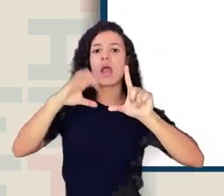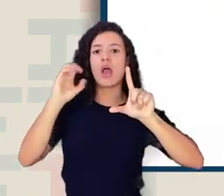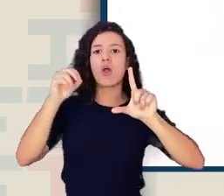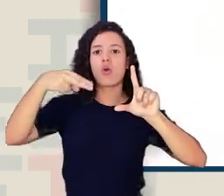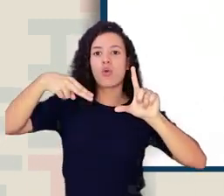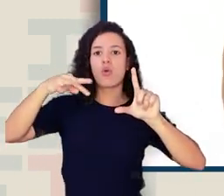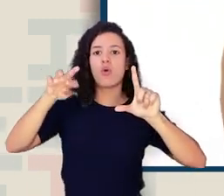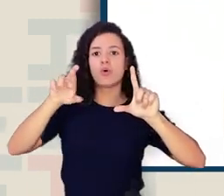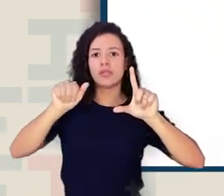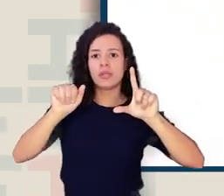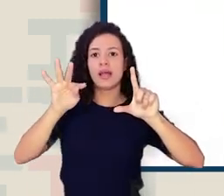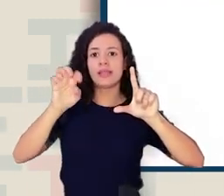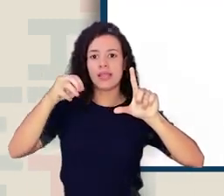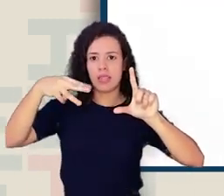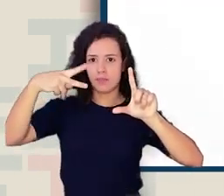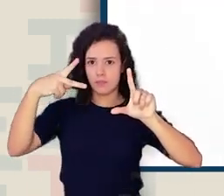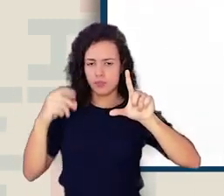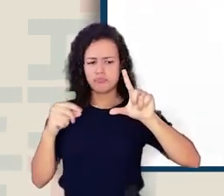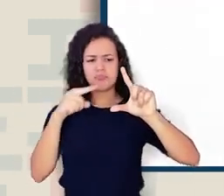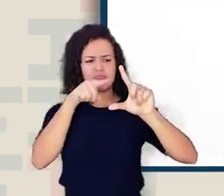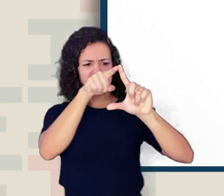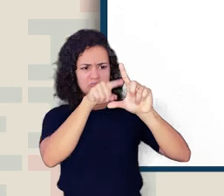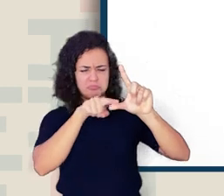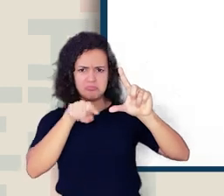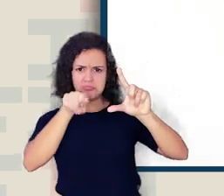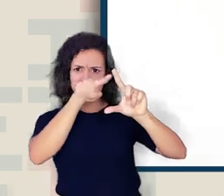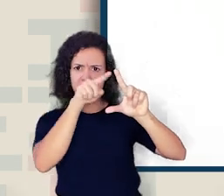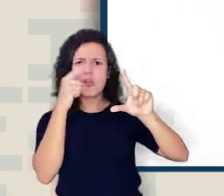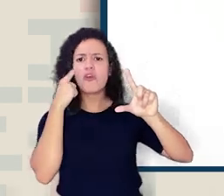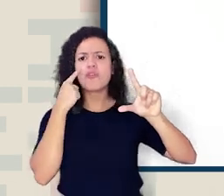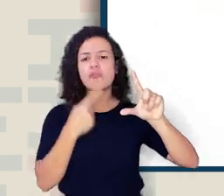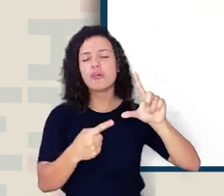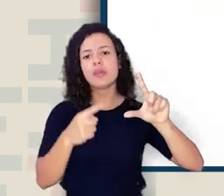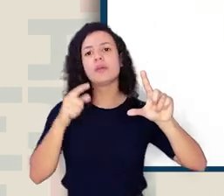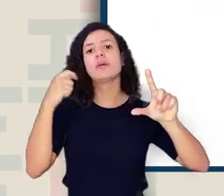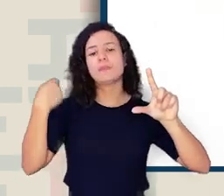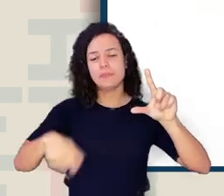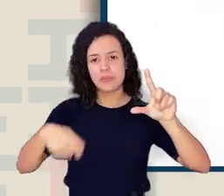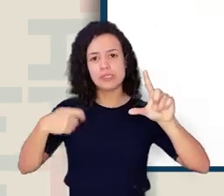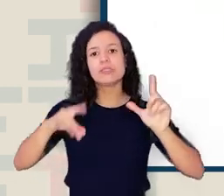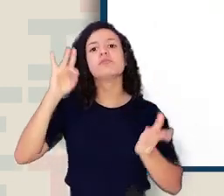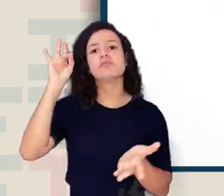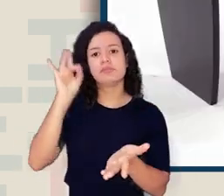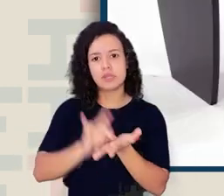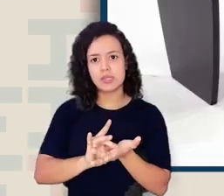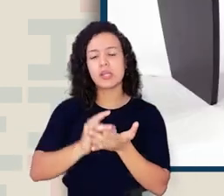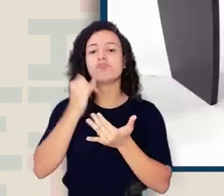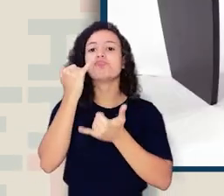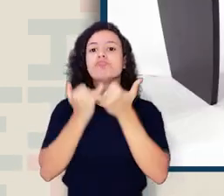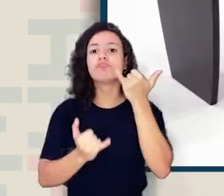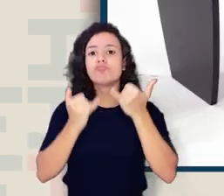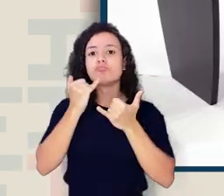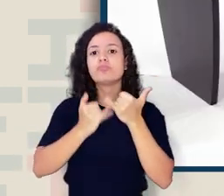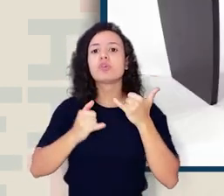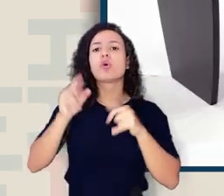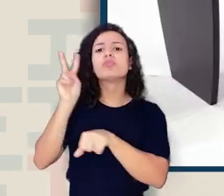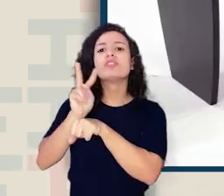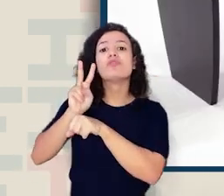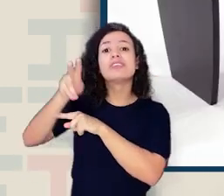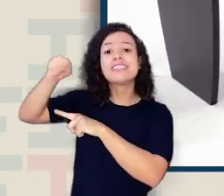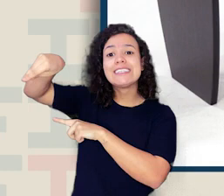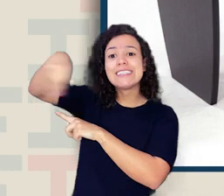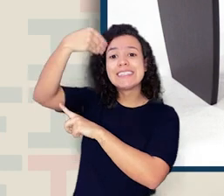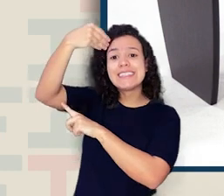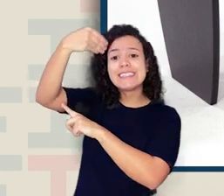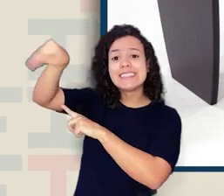A estrutura física desse material é importante a gente entender que é para fazer, de fato, essa semelhança a um tocar